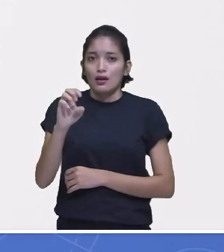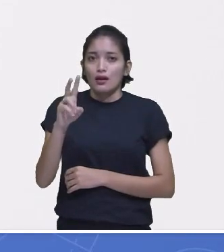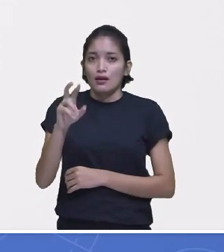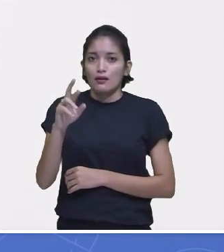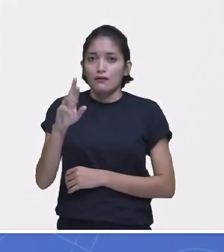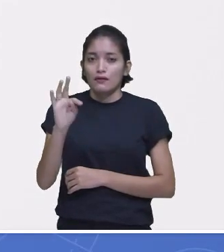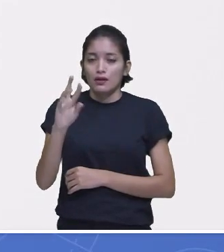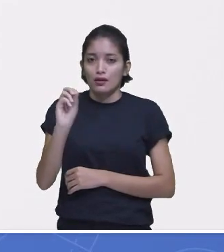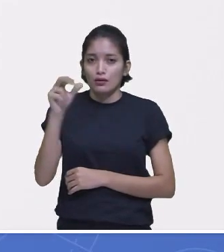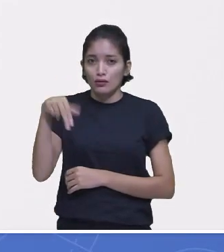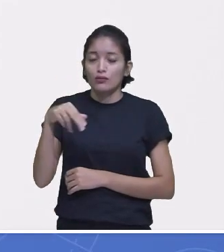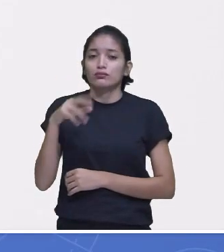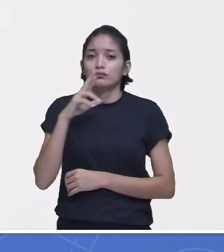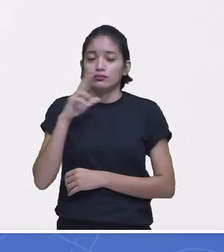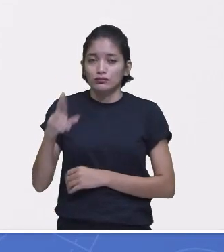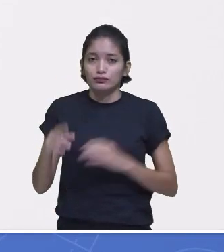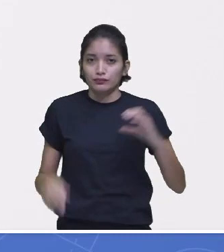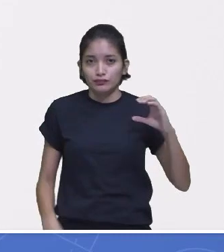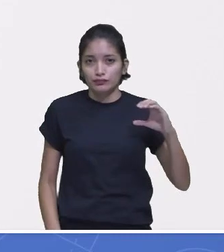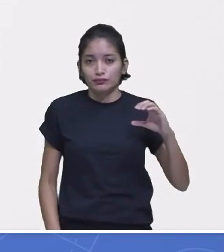não respondeu.